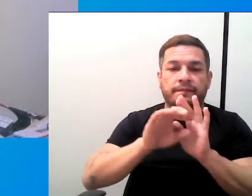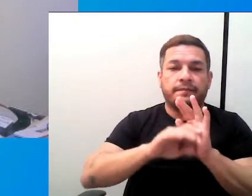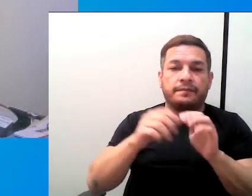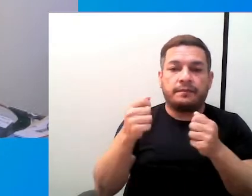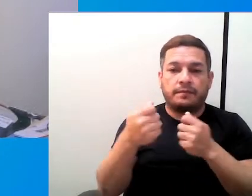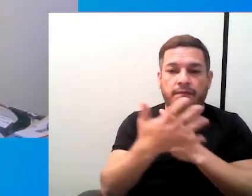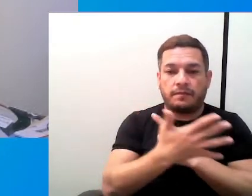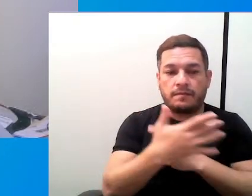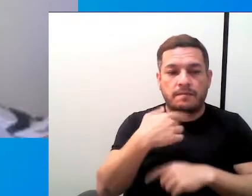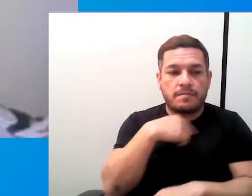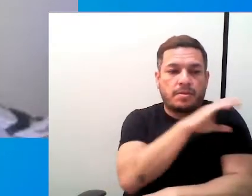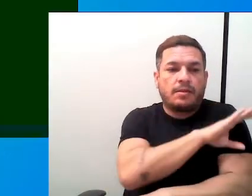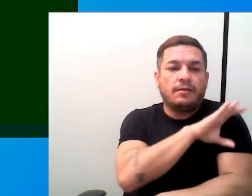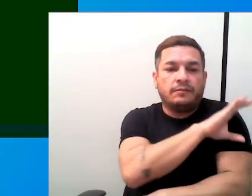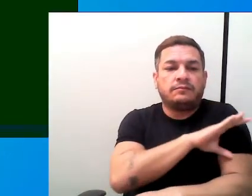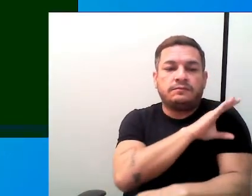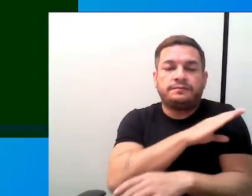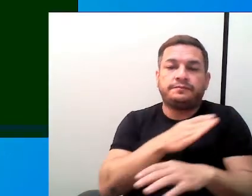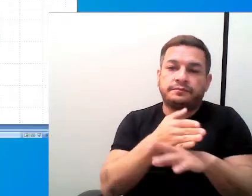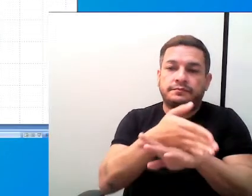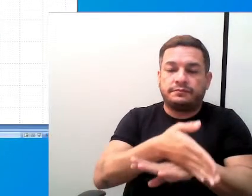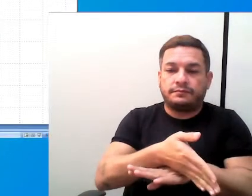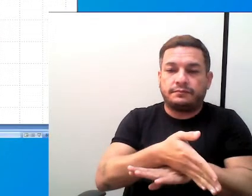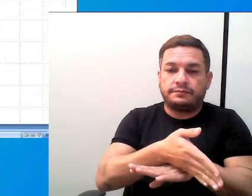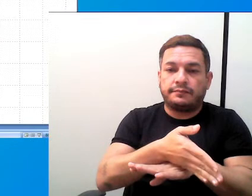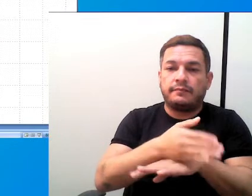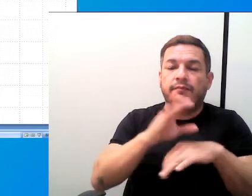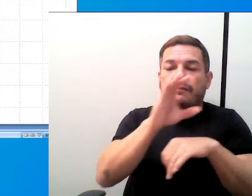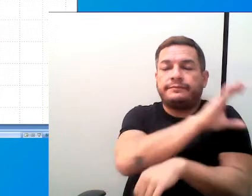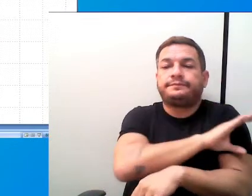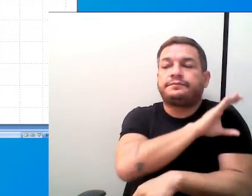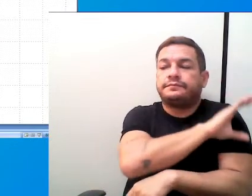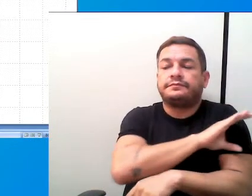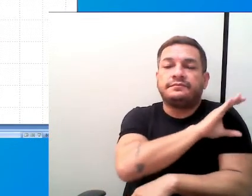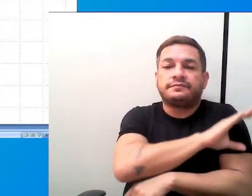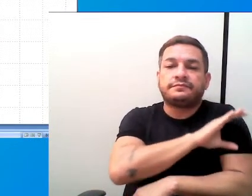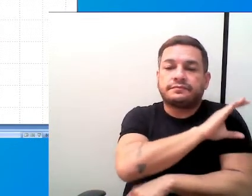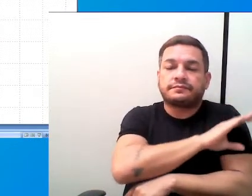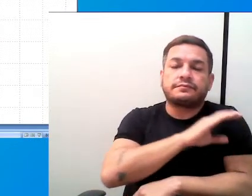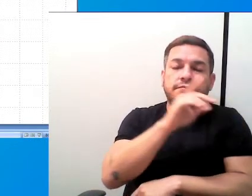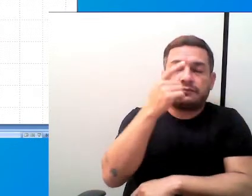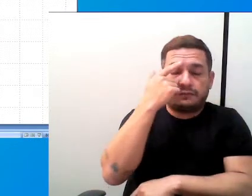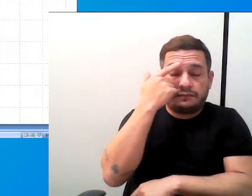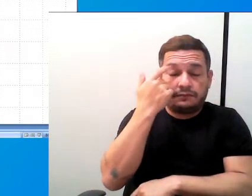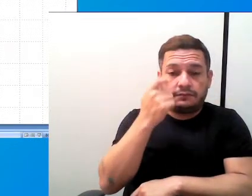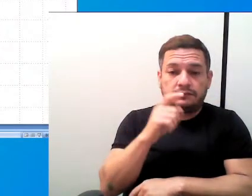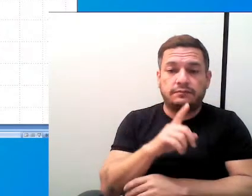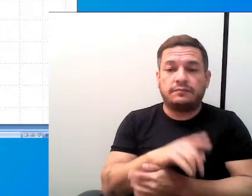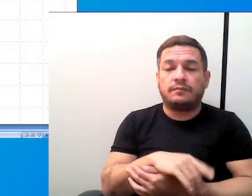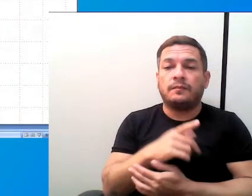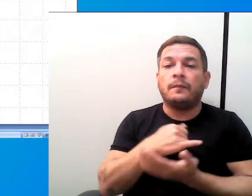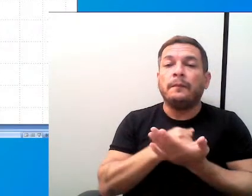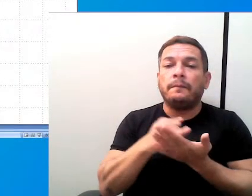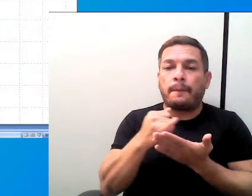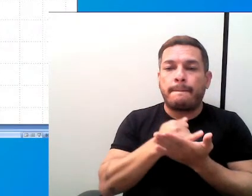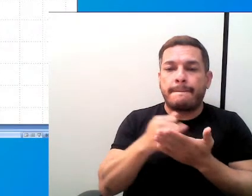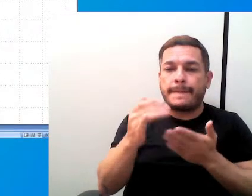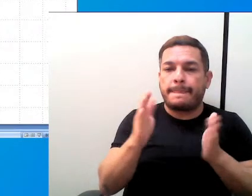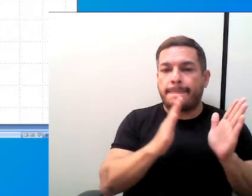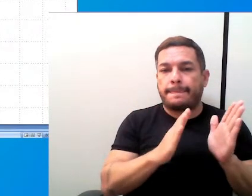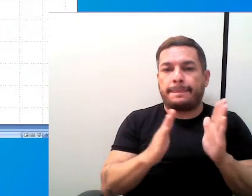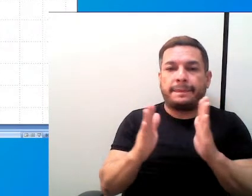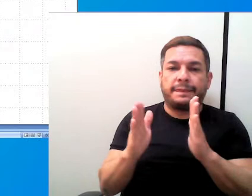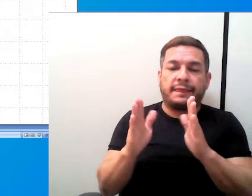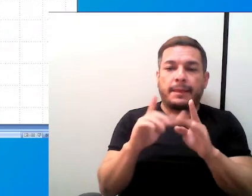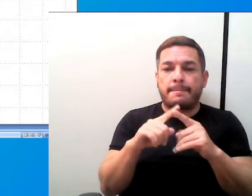coordenador, estava ingressando no curso como coordenador, então eu peguei bem o início do processo,